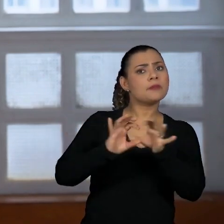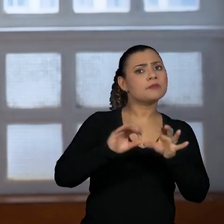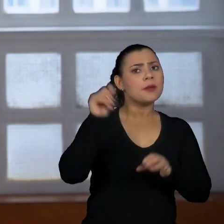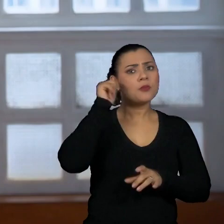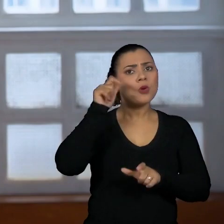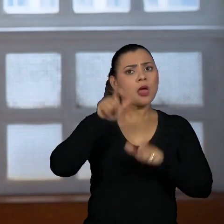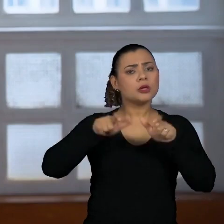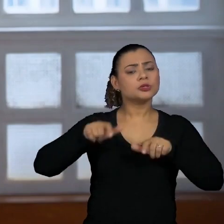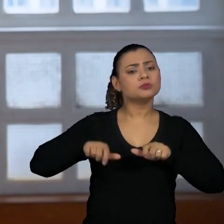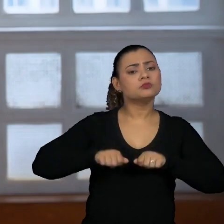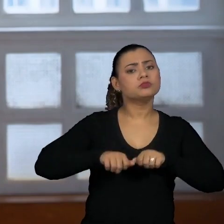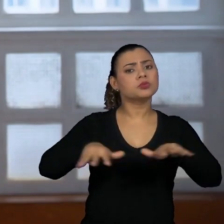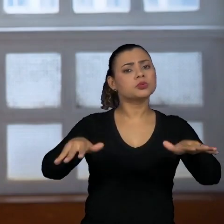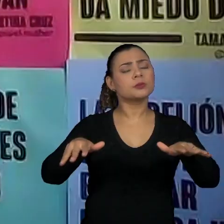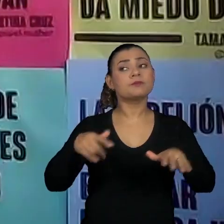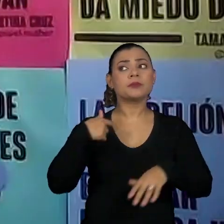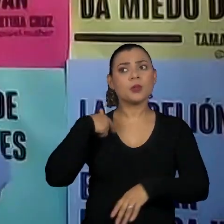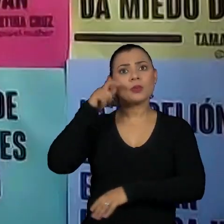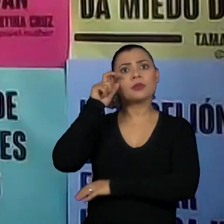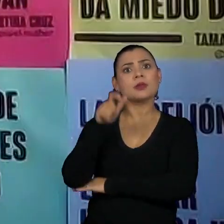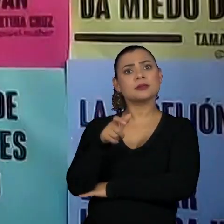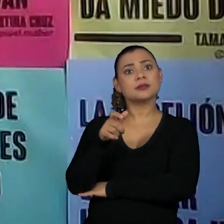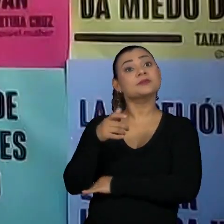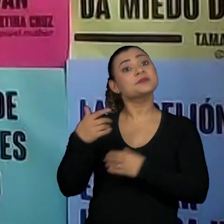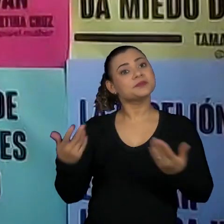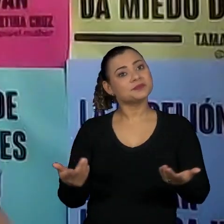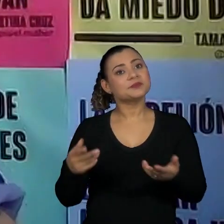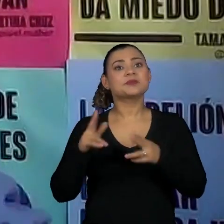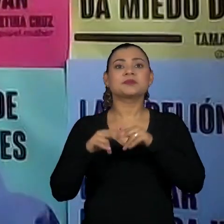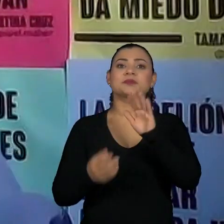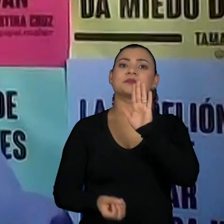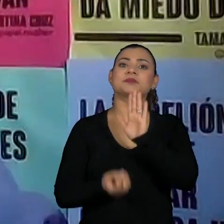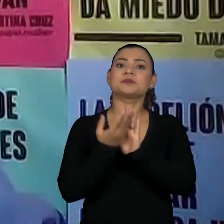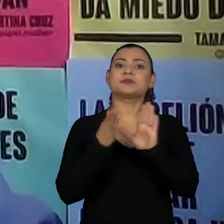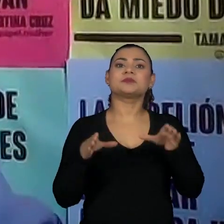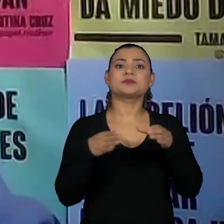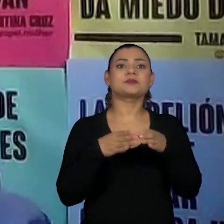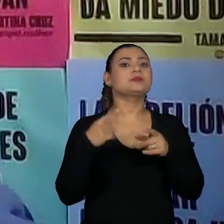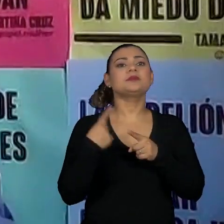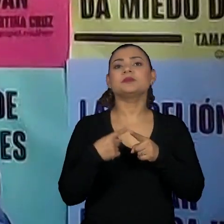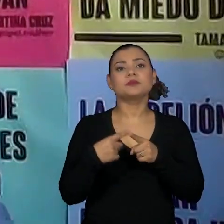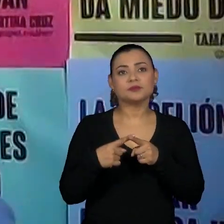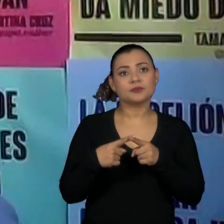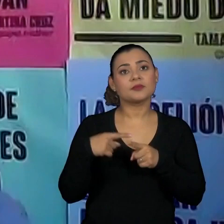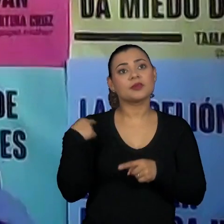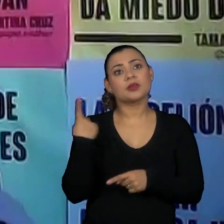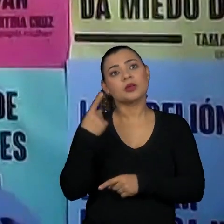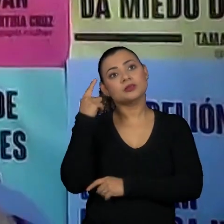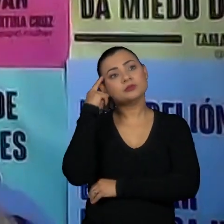mulher pelas ruas, e me interessei. A coletiva nasce de um entendimento, né, de